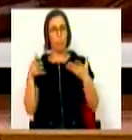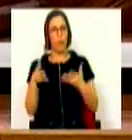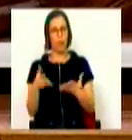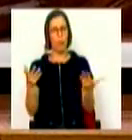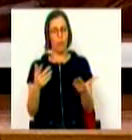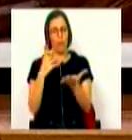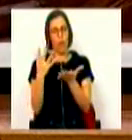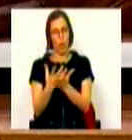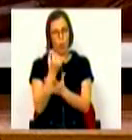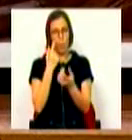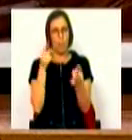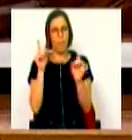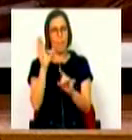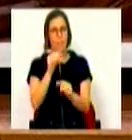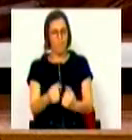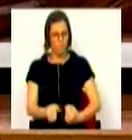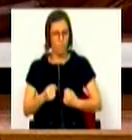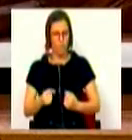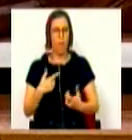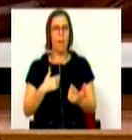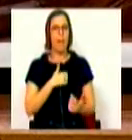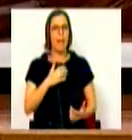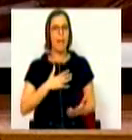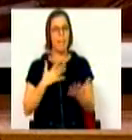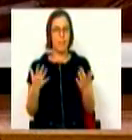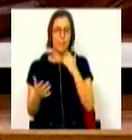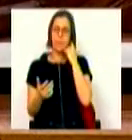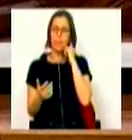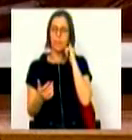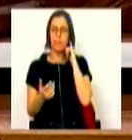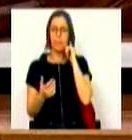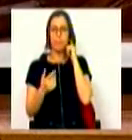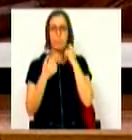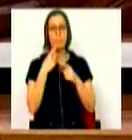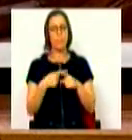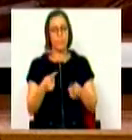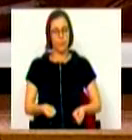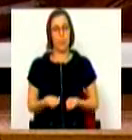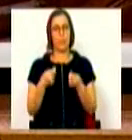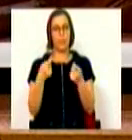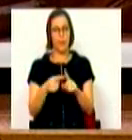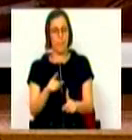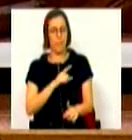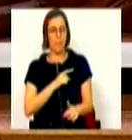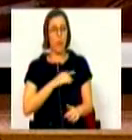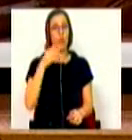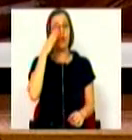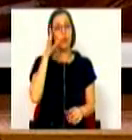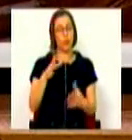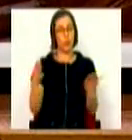ajudamos a recuperar e tornamos mais fortes as nossas empresas, atraímos o investimento privado e